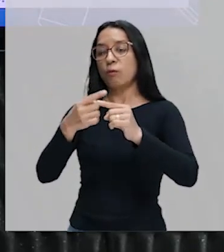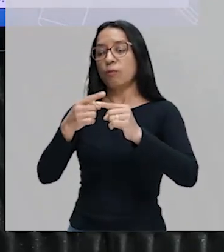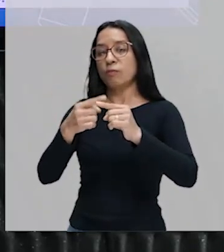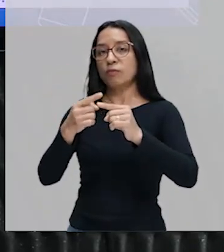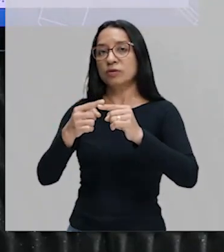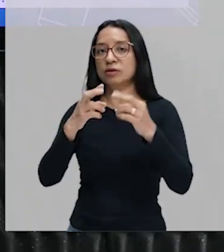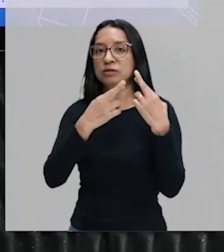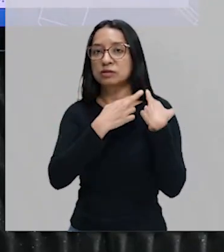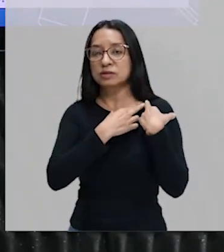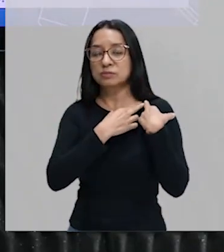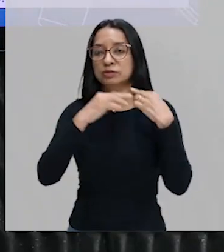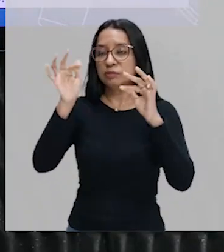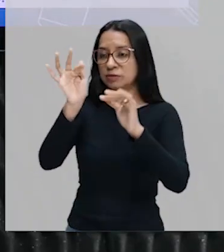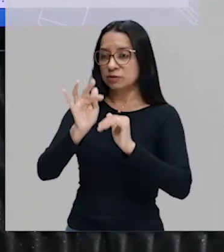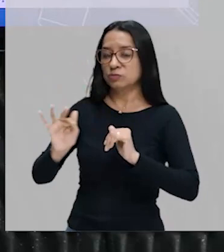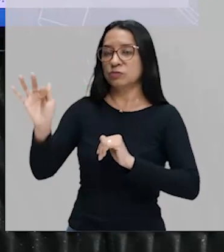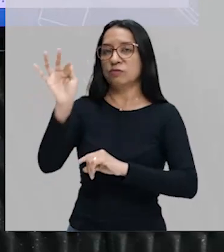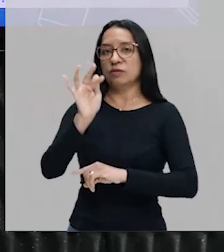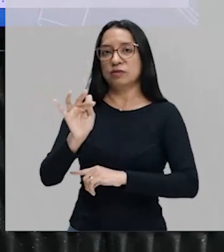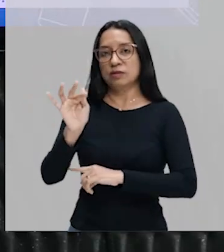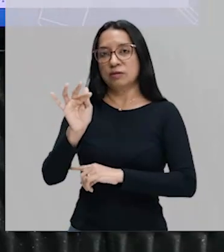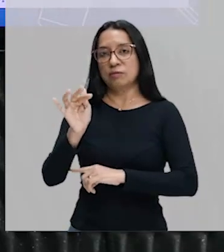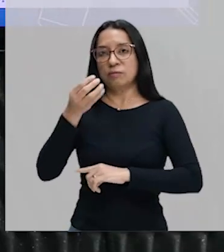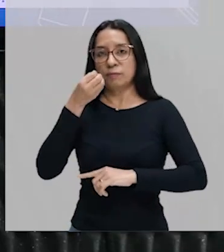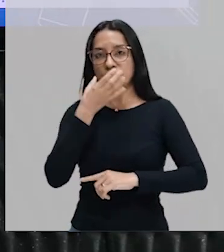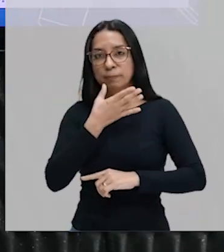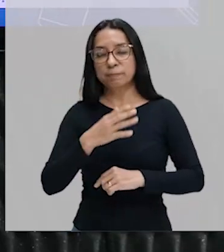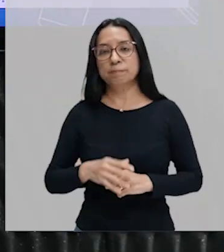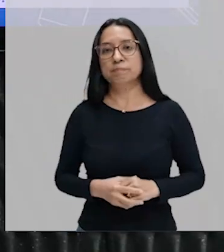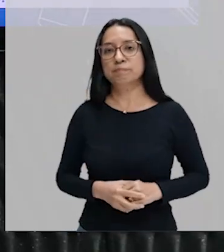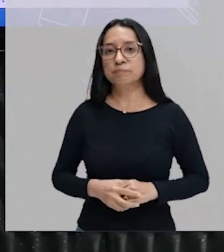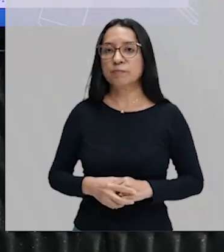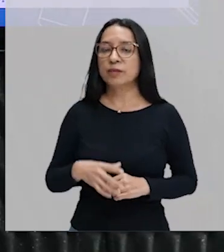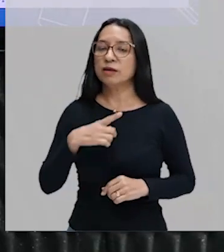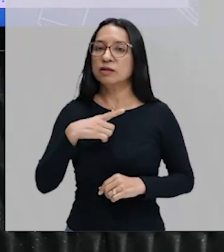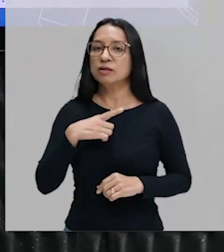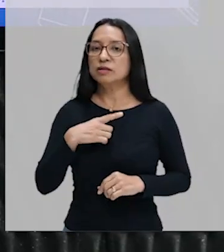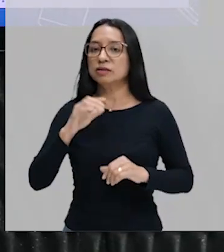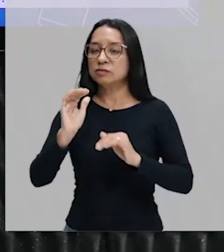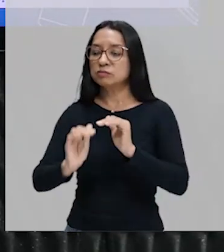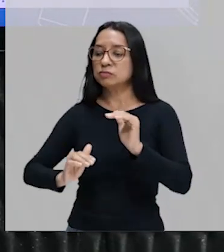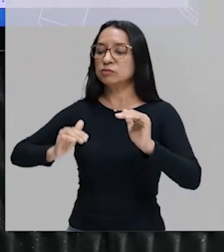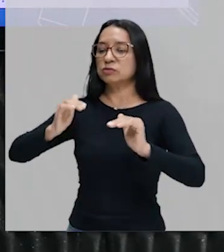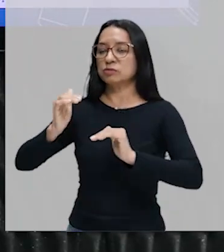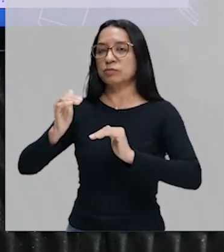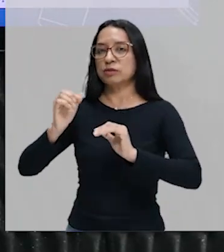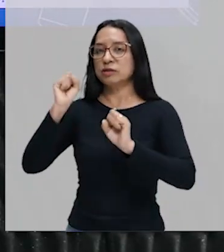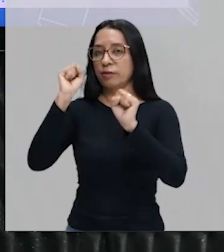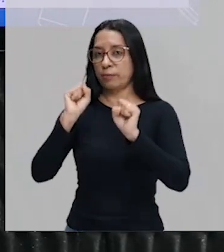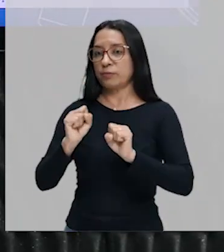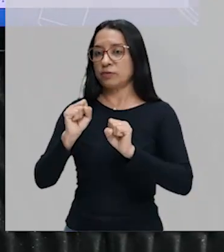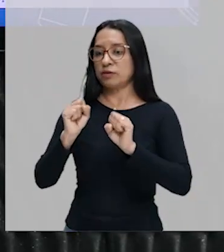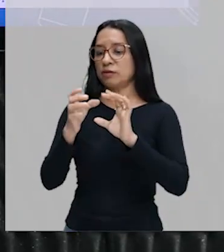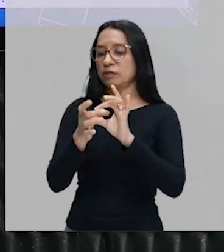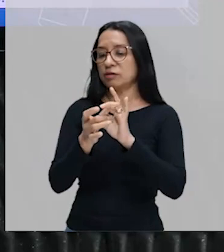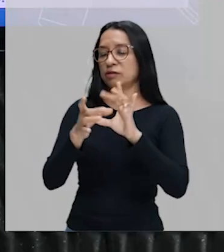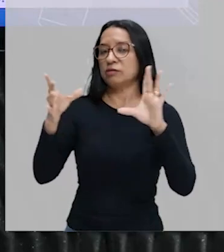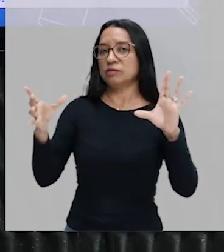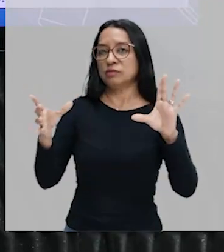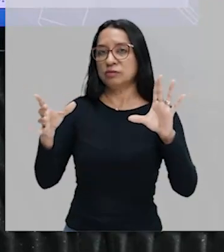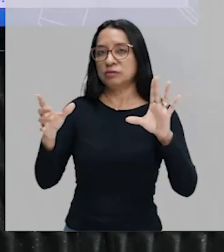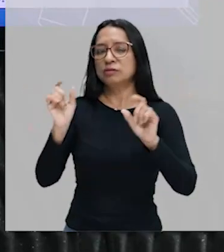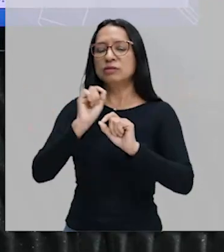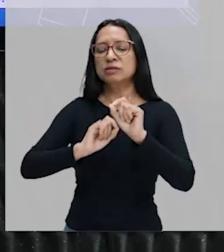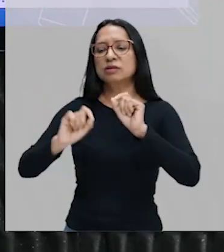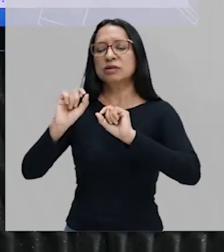de responsabilidade do ente federal. Belezinha? Então, aí nós temos soberania e autonomia. Só quem é